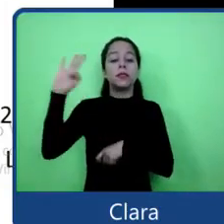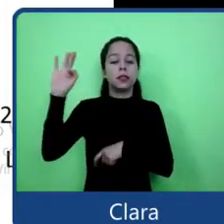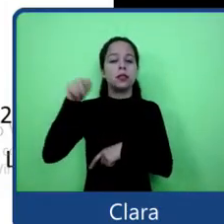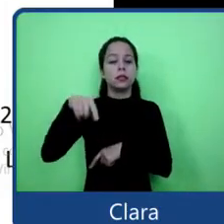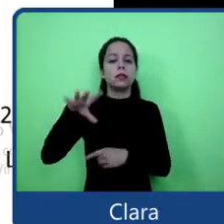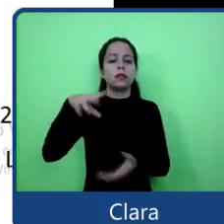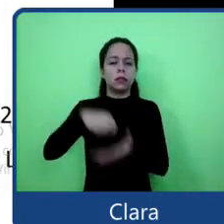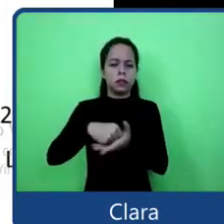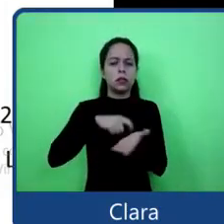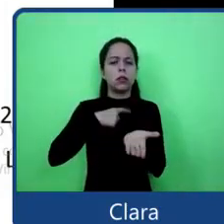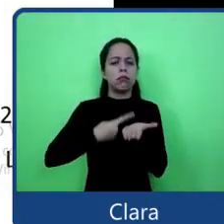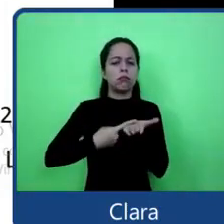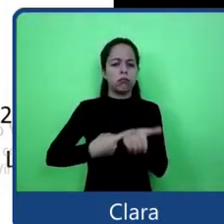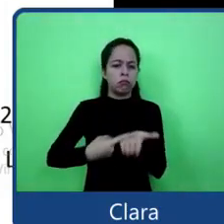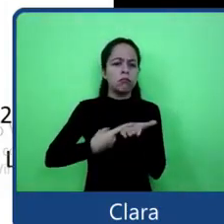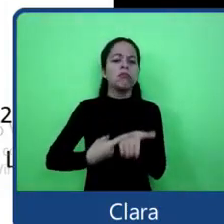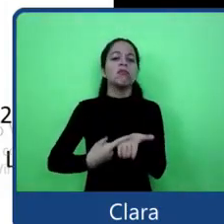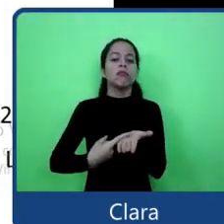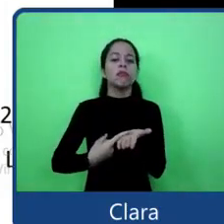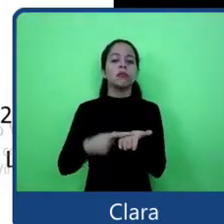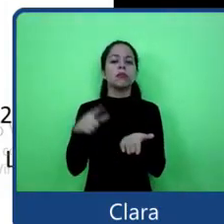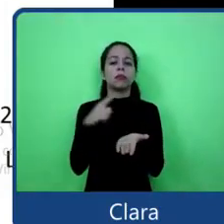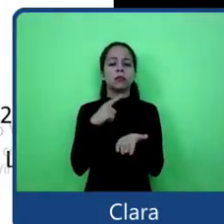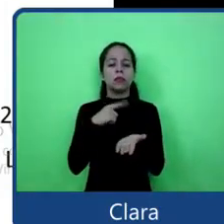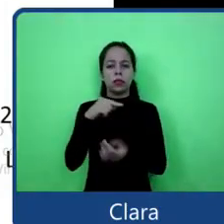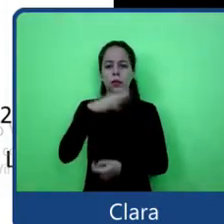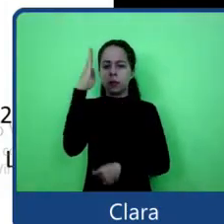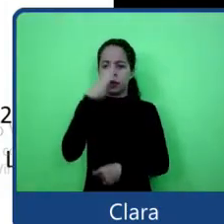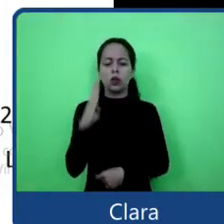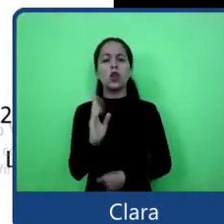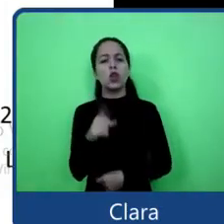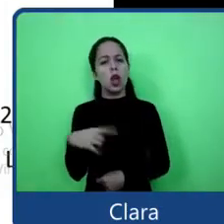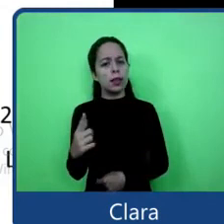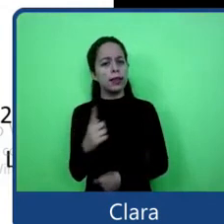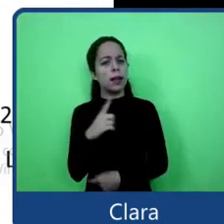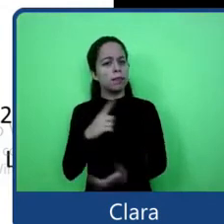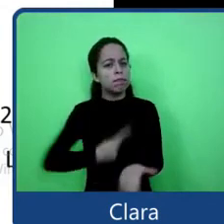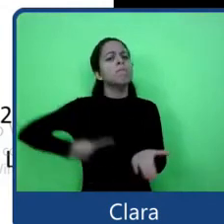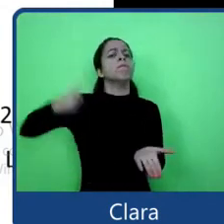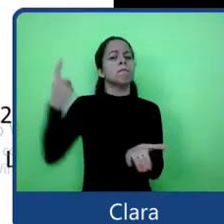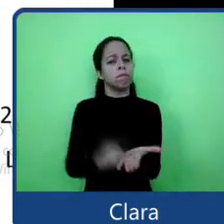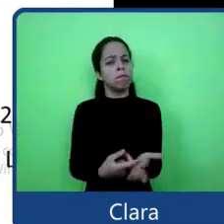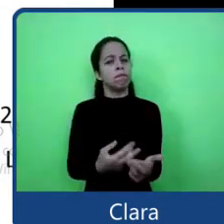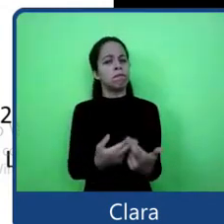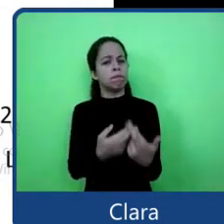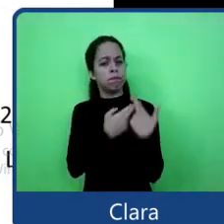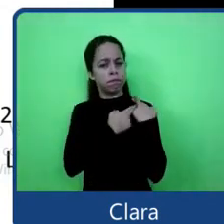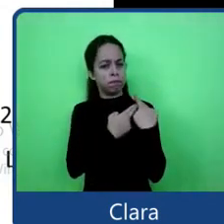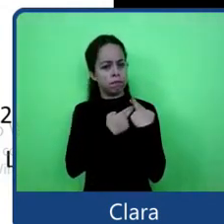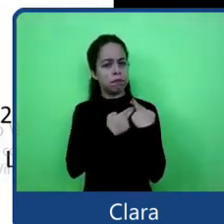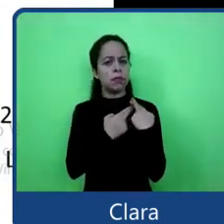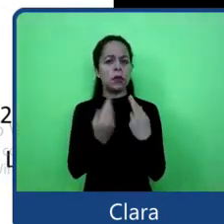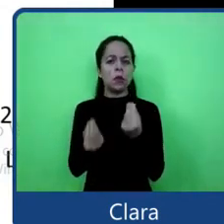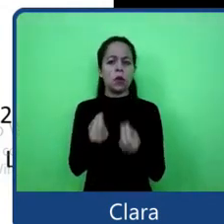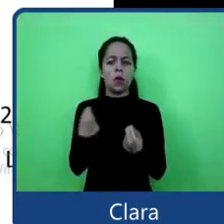determinadas, né, que o Brasil voluntariamente se comprometeu a cumprir, né, de redução de emissão de gás de efeito